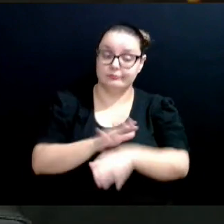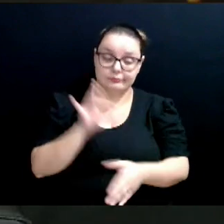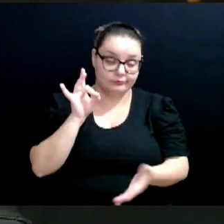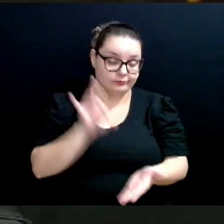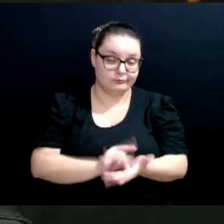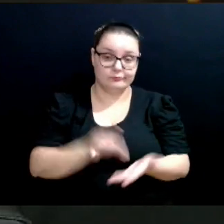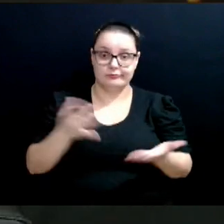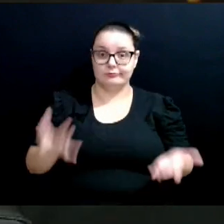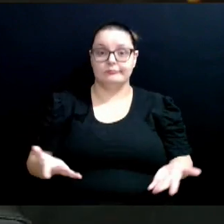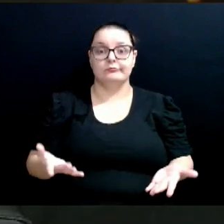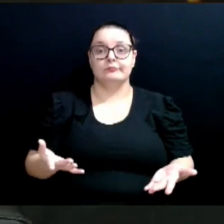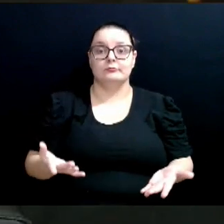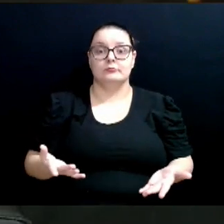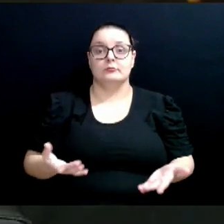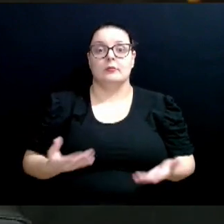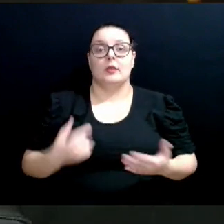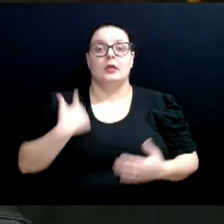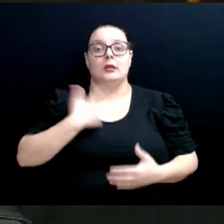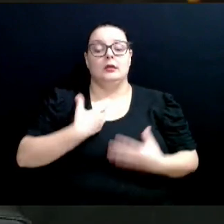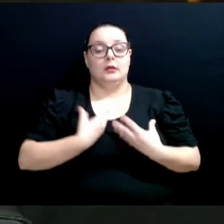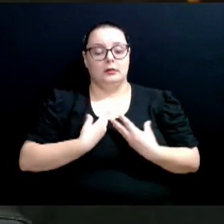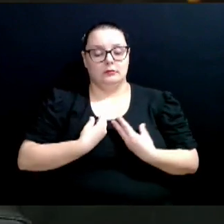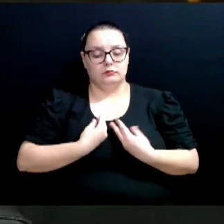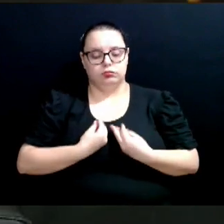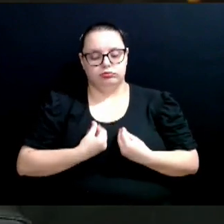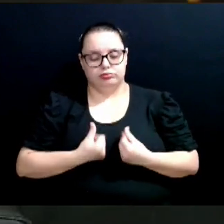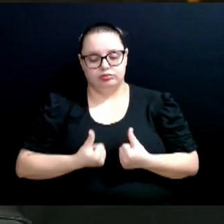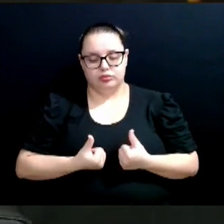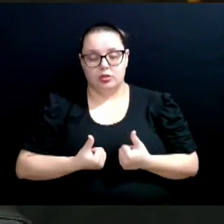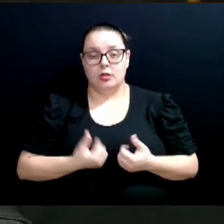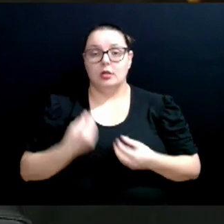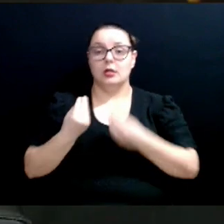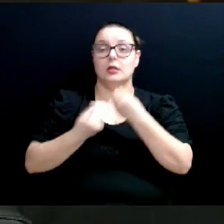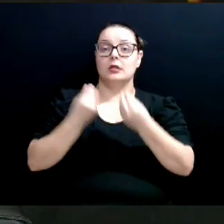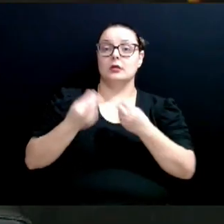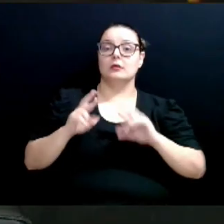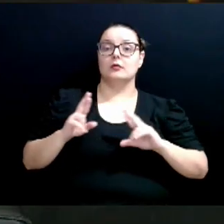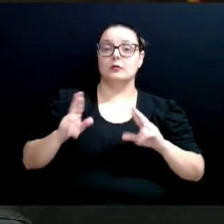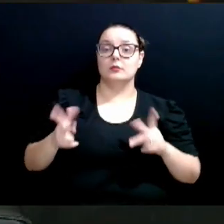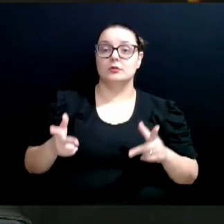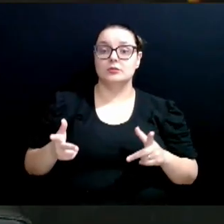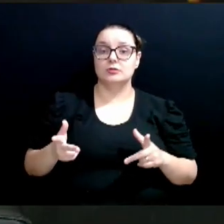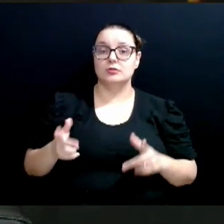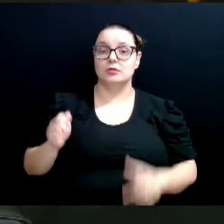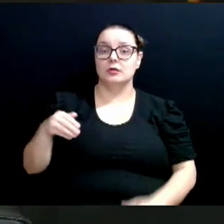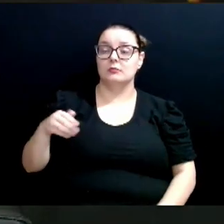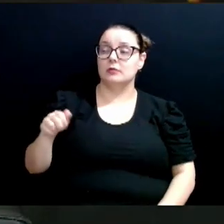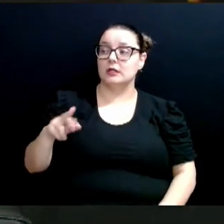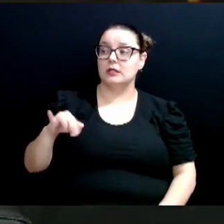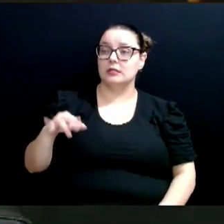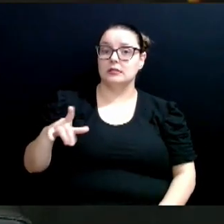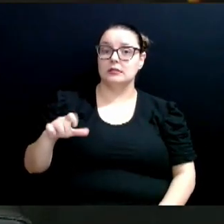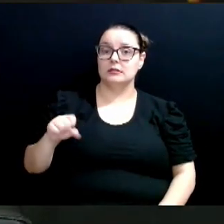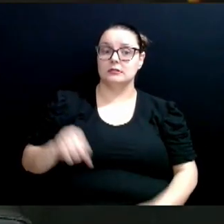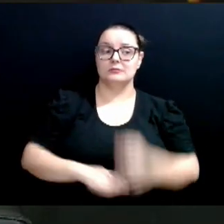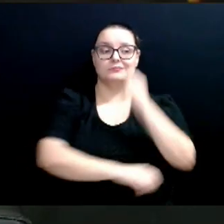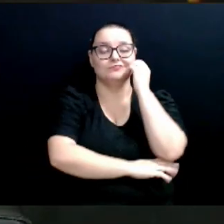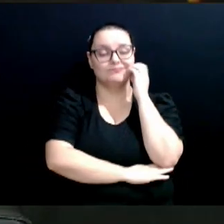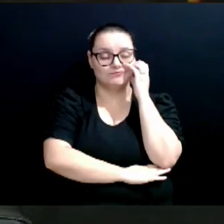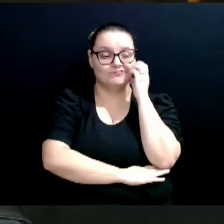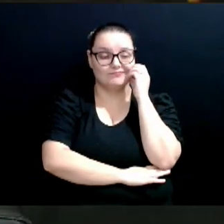nos desgastando. Como é que a gente diferencia isso, Marilis? Um comportamento